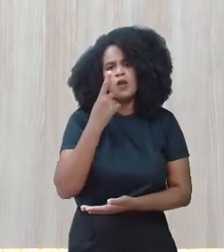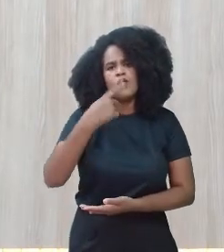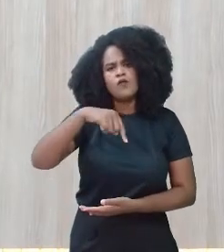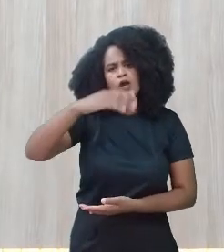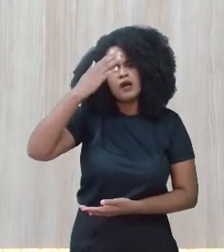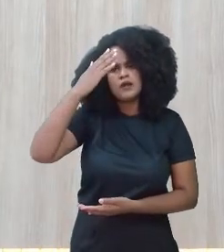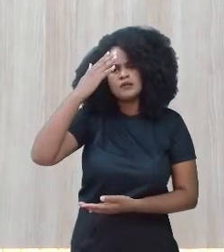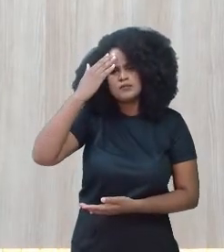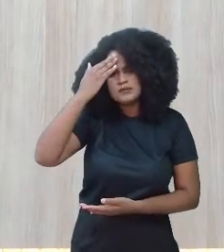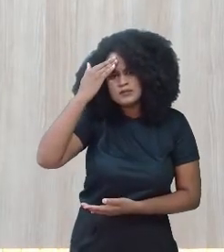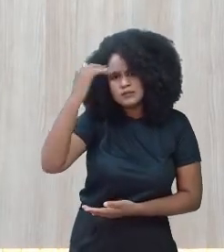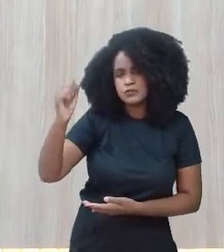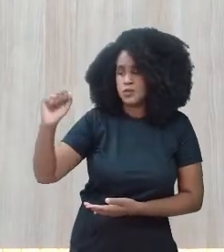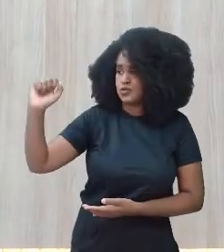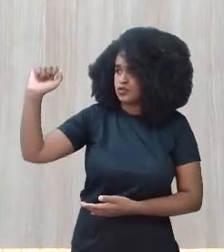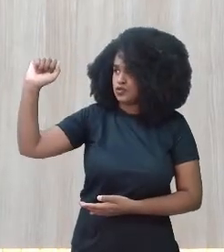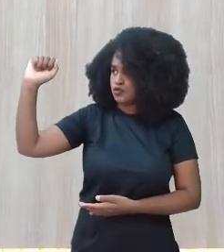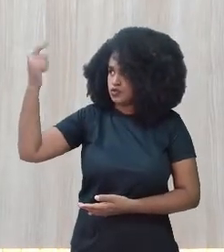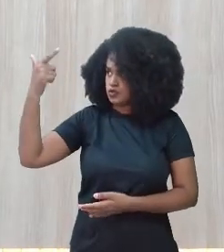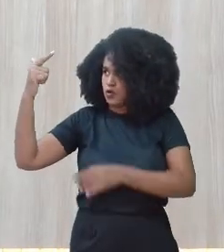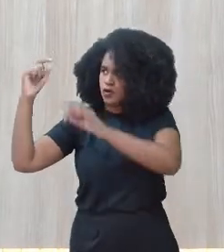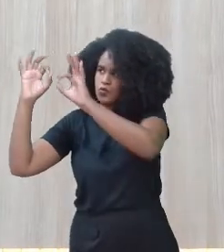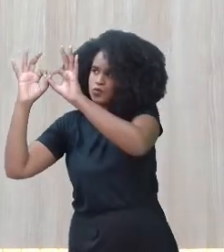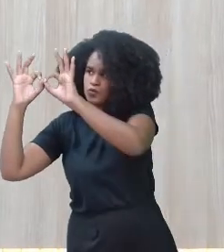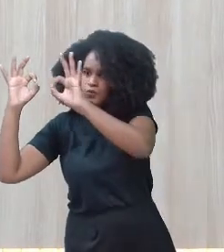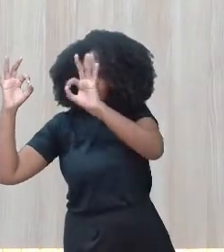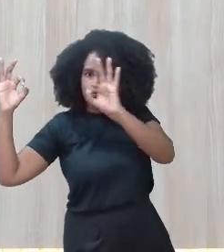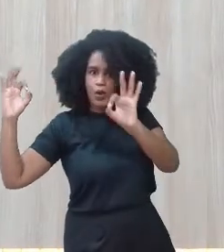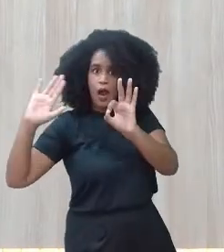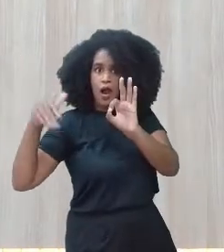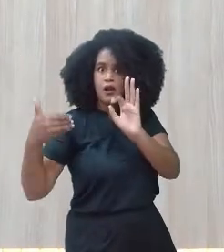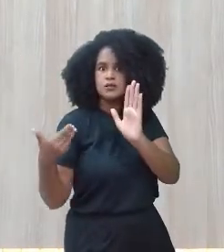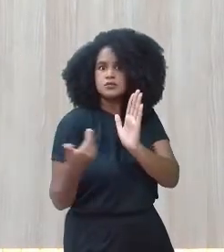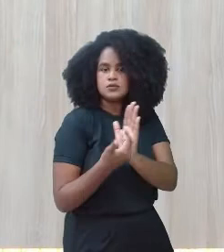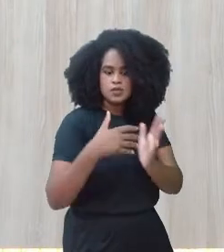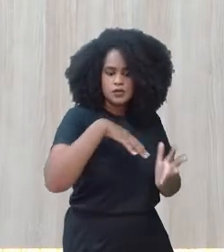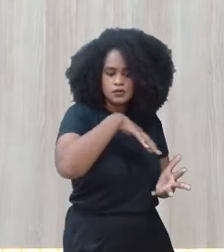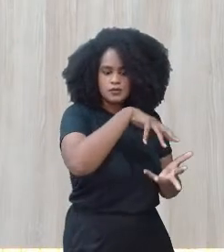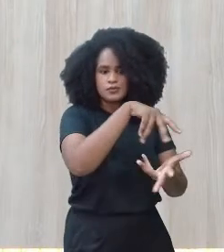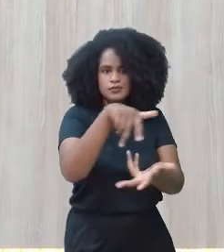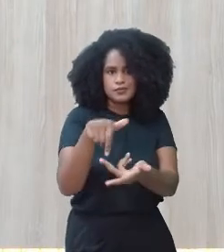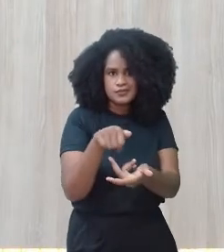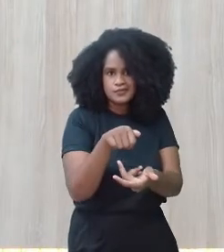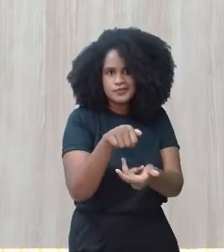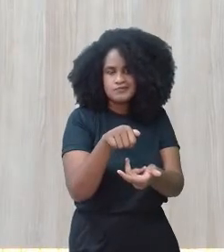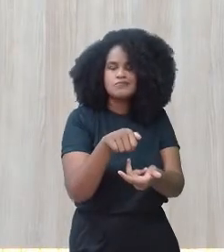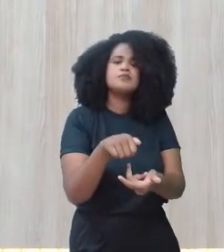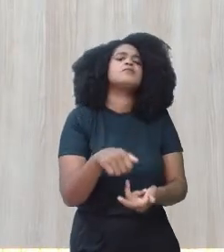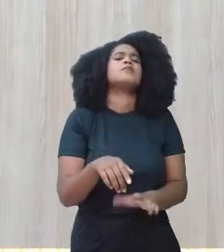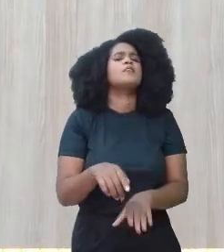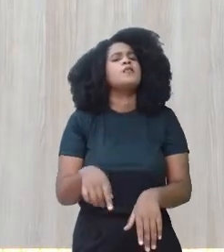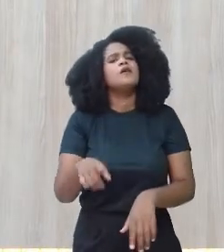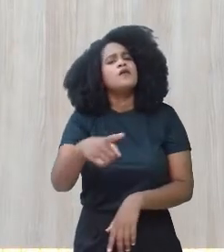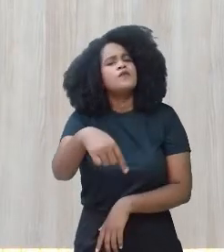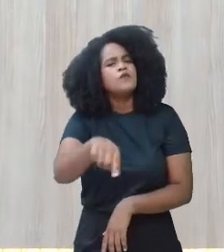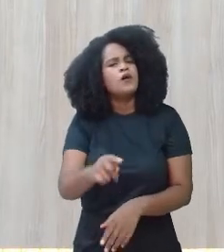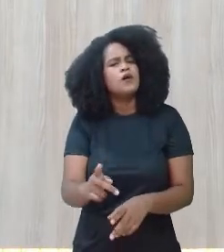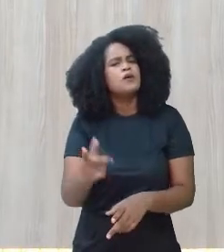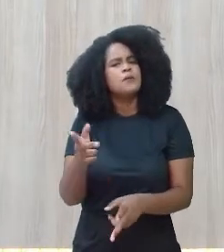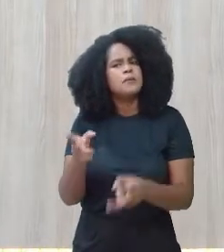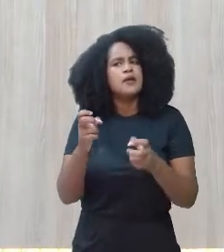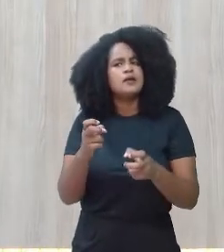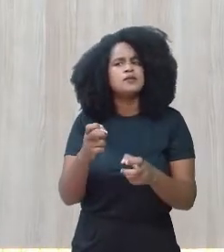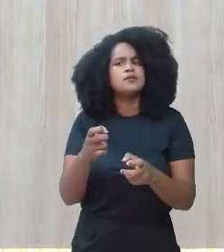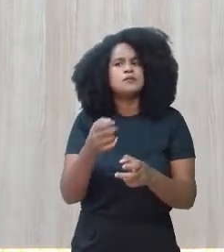do Sol para a Terra? Ou da Terra para o Sol, né? Depende. E mais, será que você consegue perceber por que essa